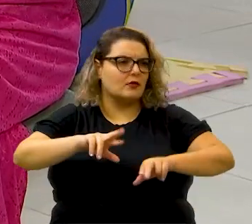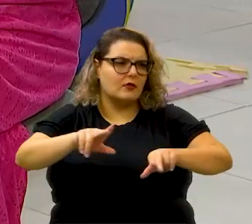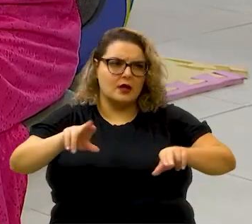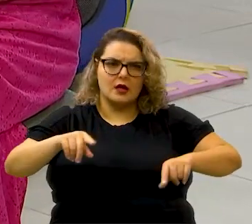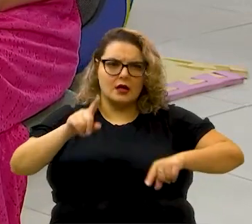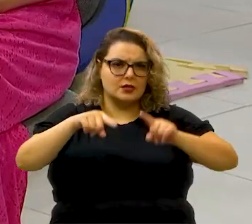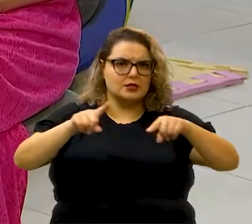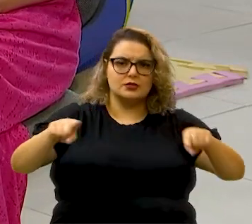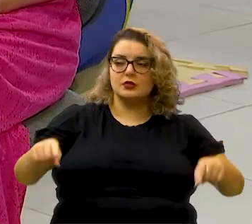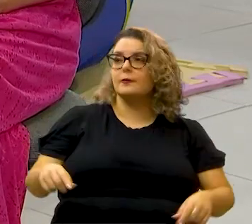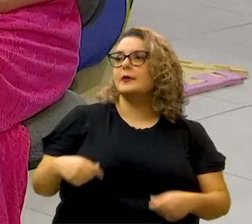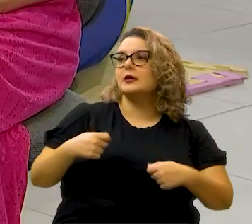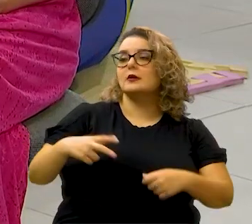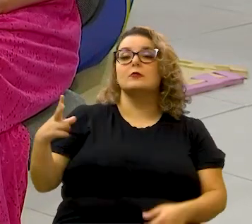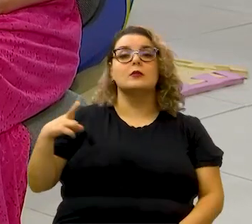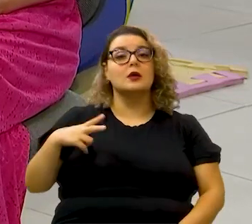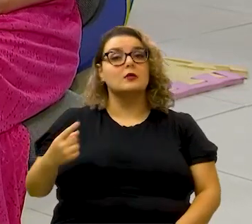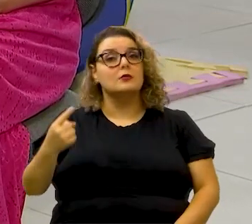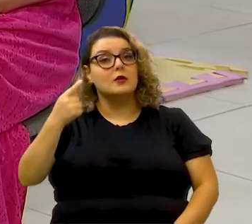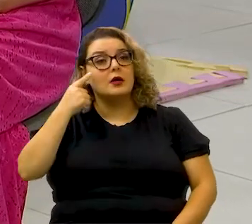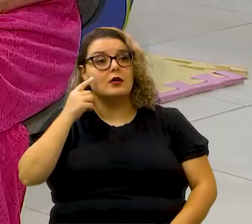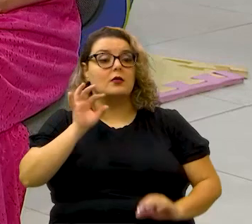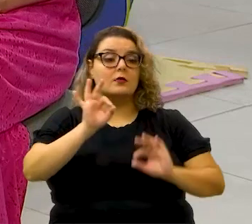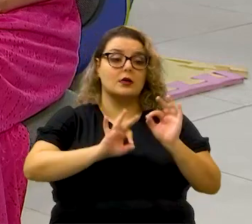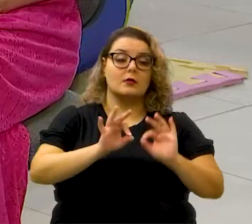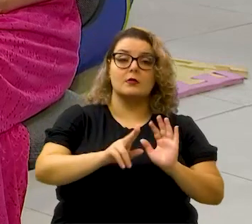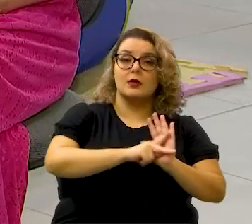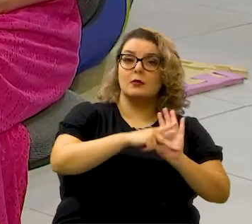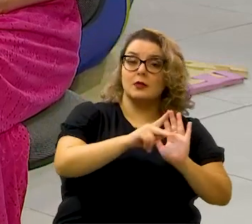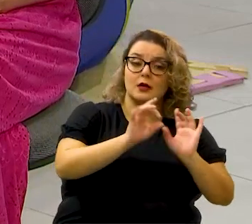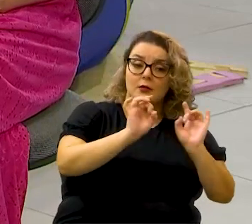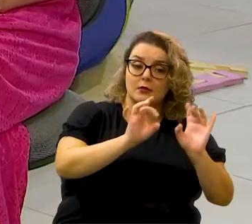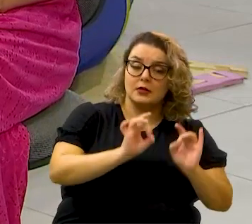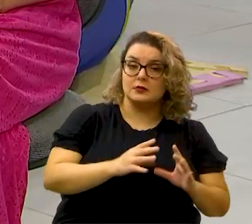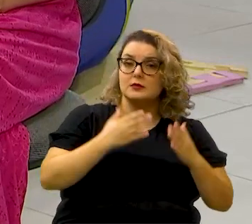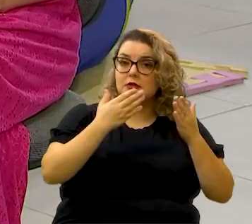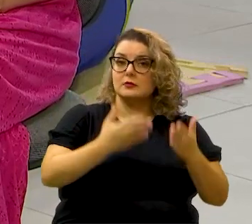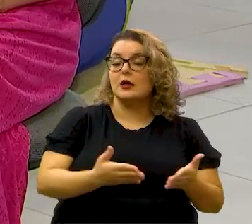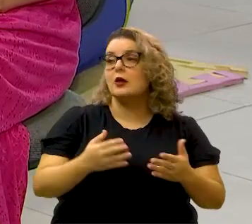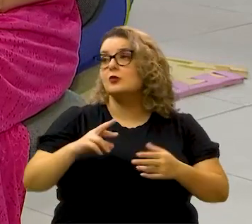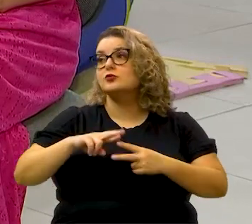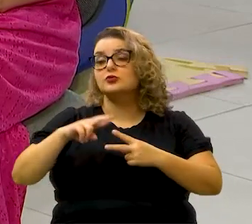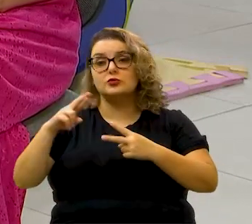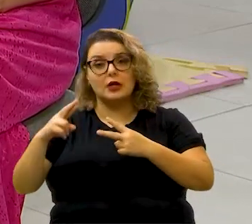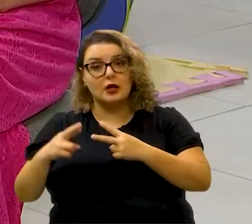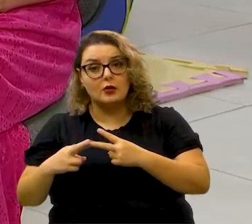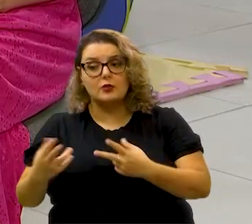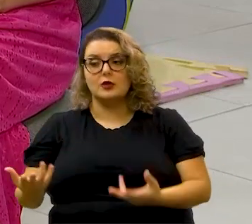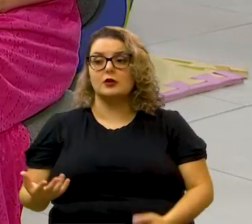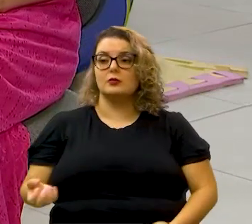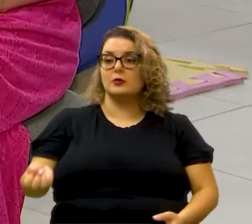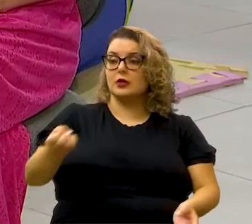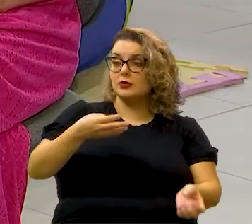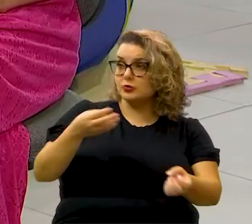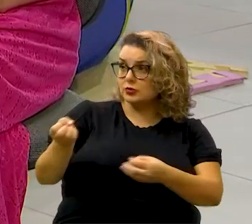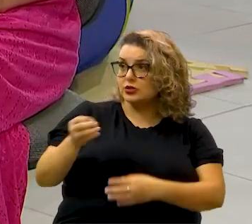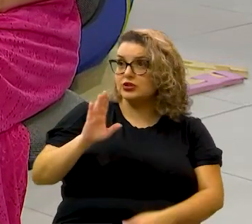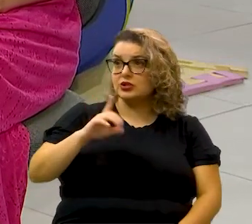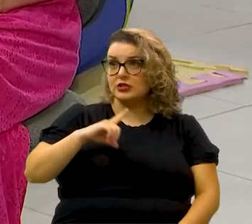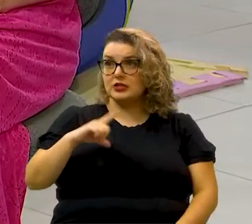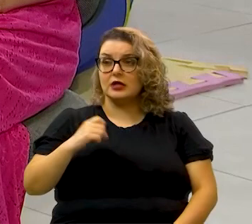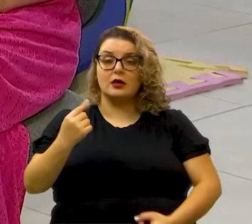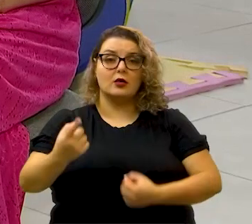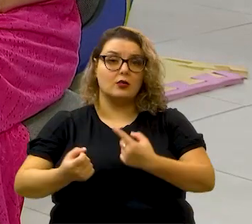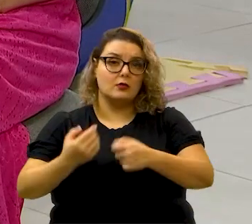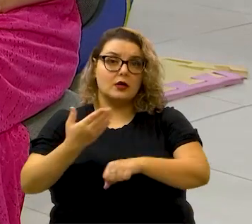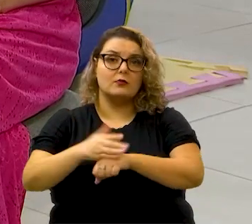várias diferenças, precisa ser olhado individualmente, pensado o planejamento para aquela criança, os recursos. Atualmente,